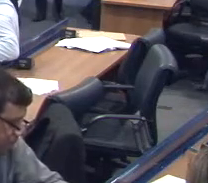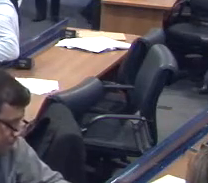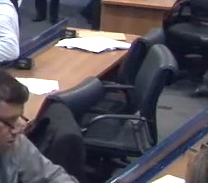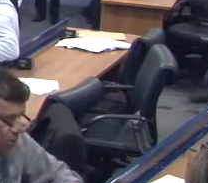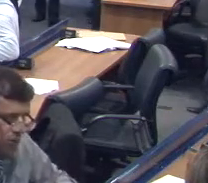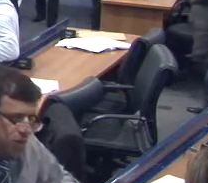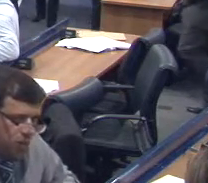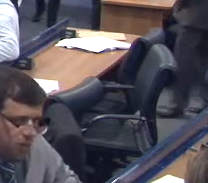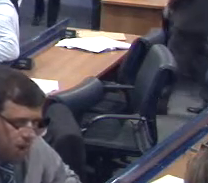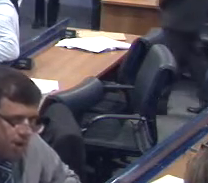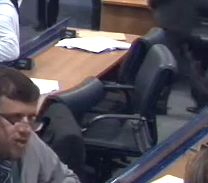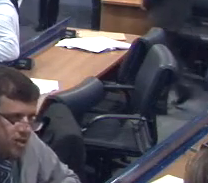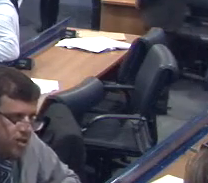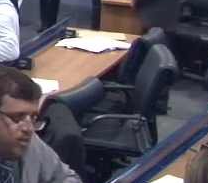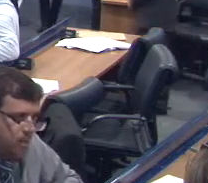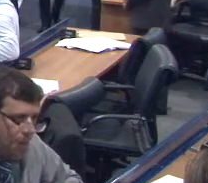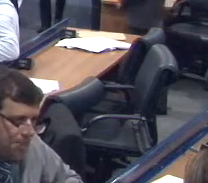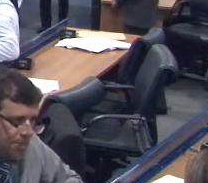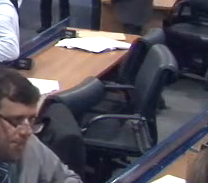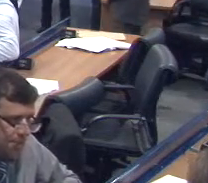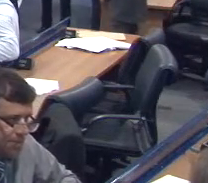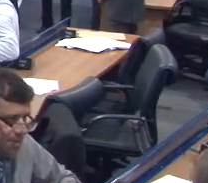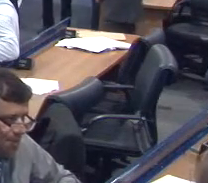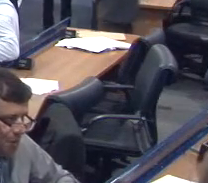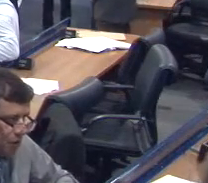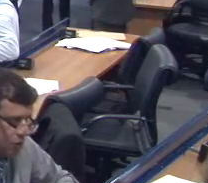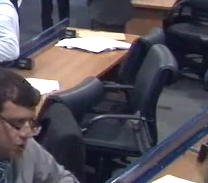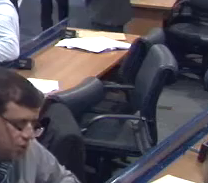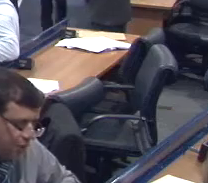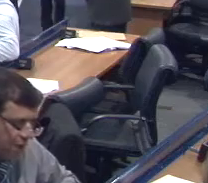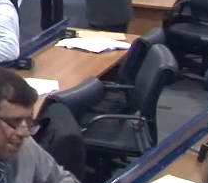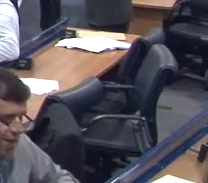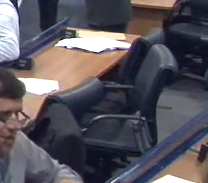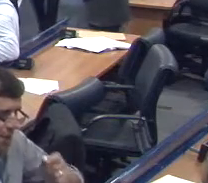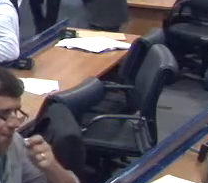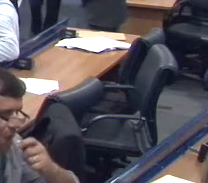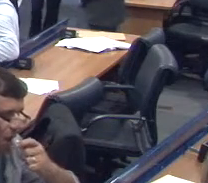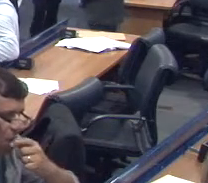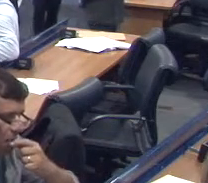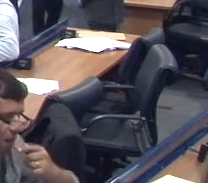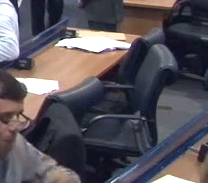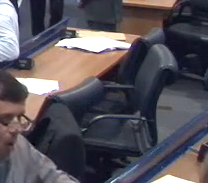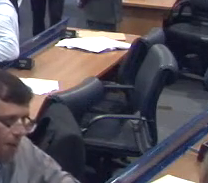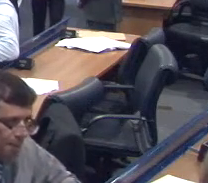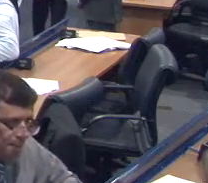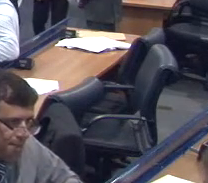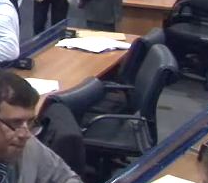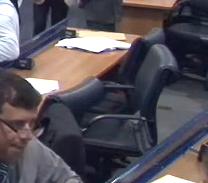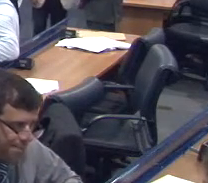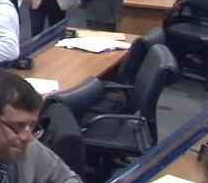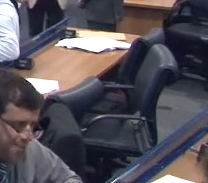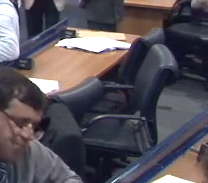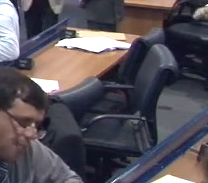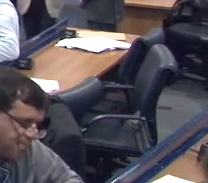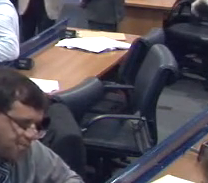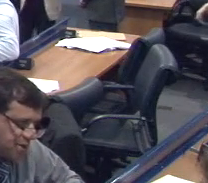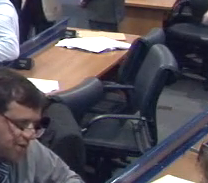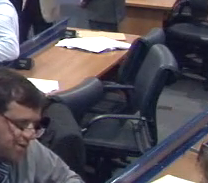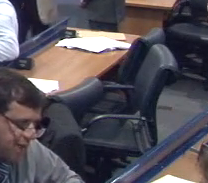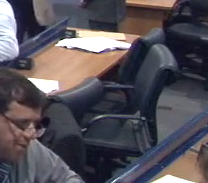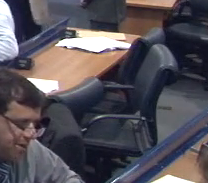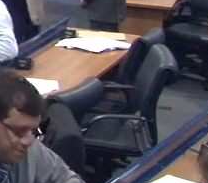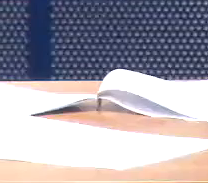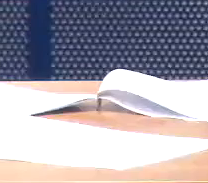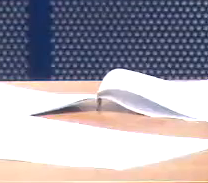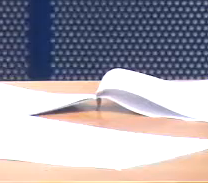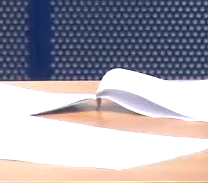dos portadores de deficiência e dos idosos. Ele citou errado, mas na realidade é a emenda, não tem requerimento. Desculpe, então desculpe, senhor. Em votação